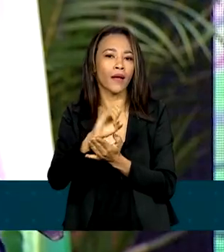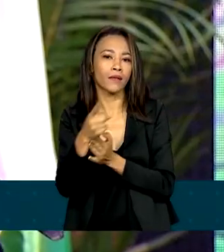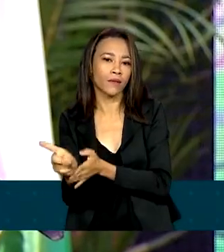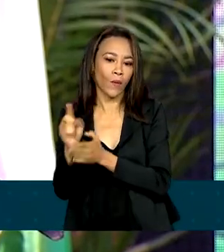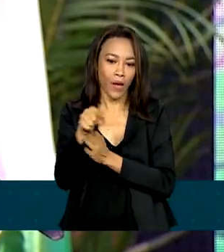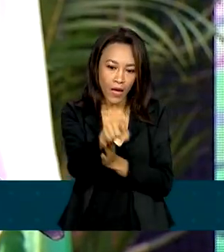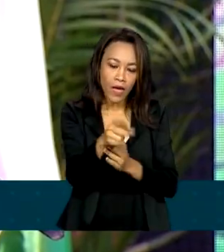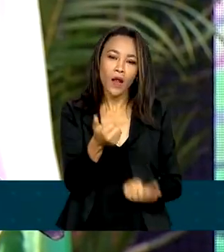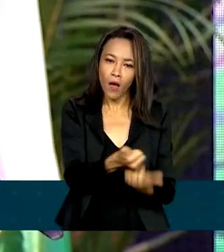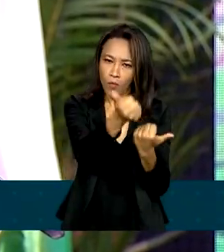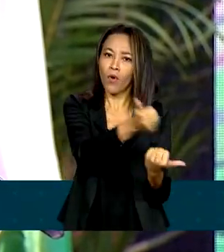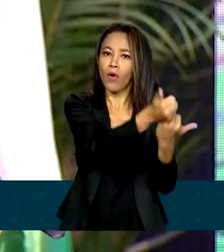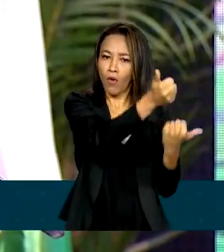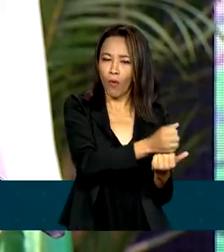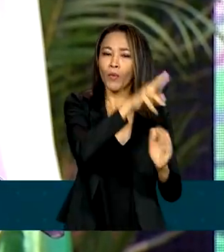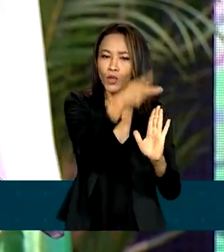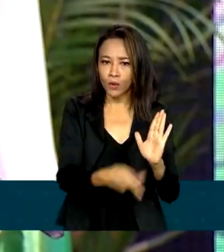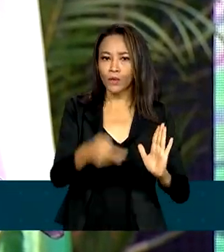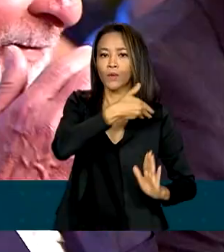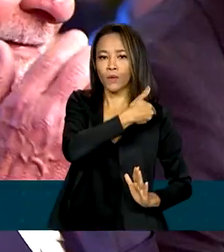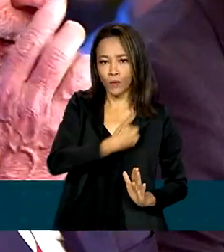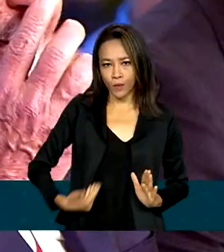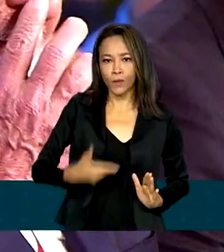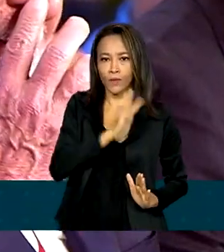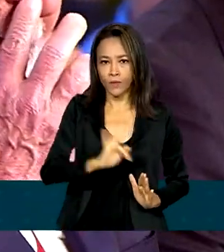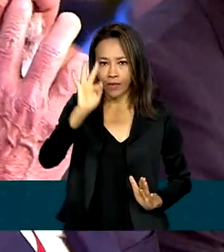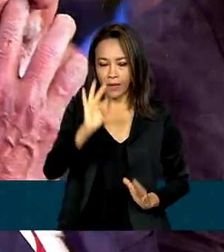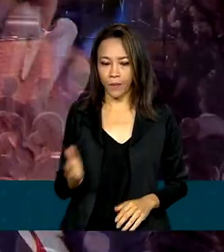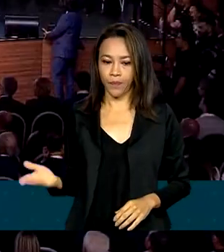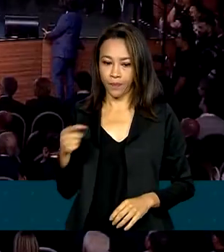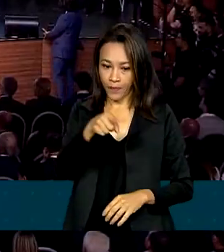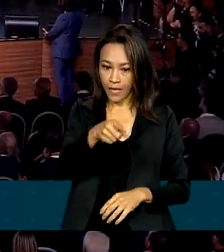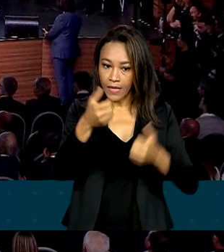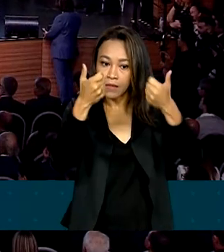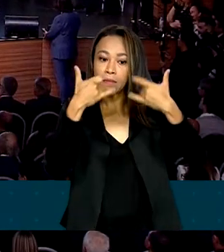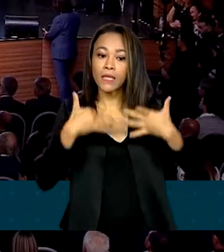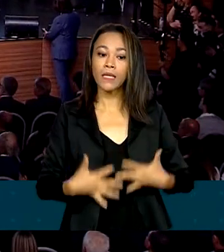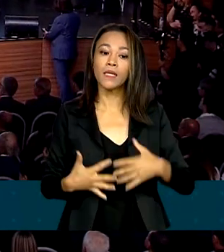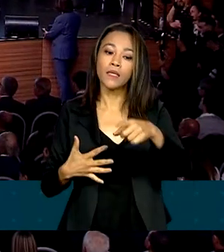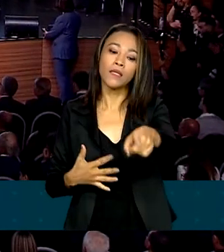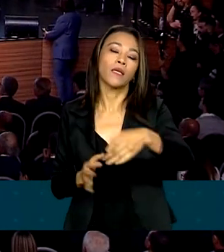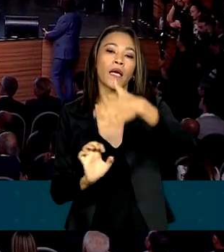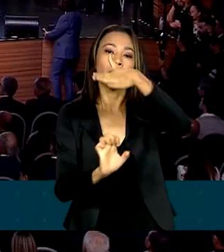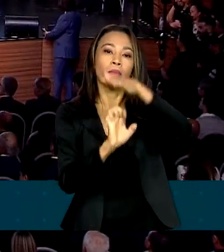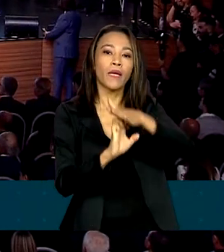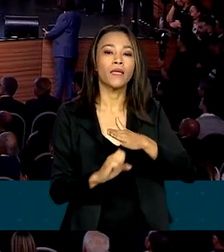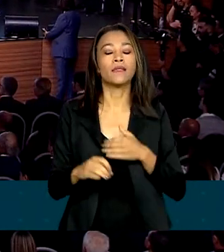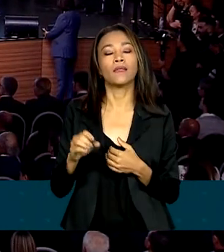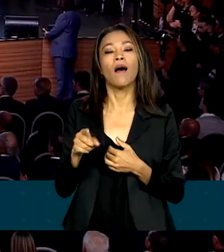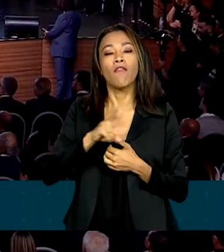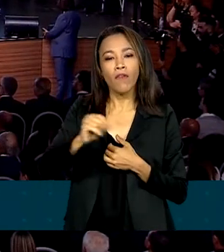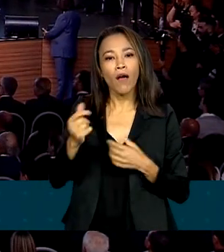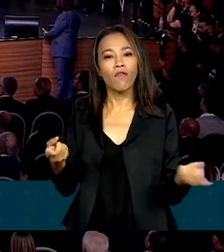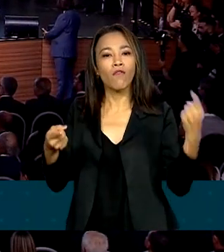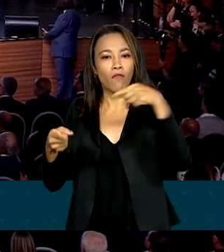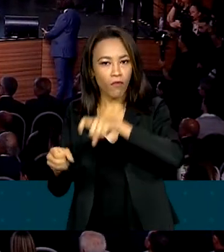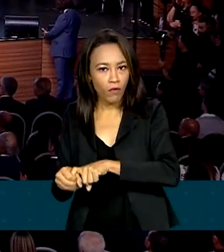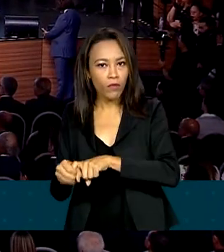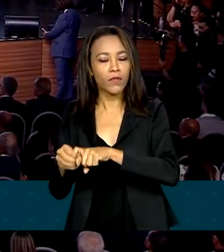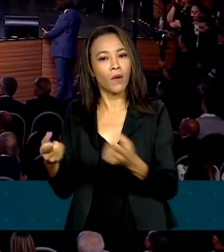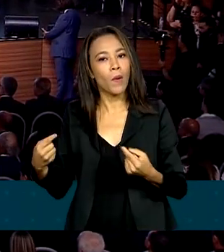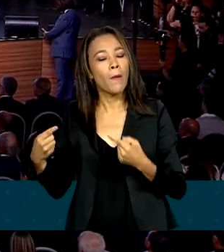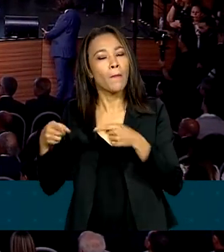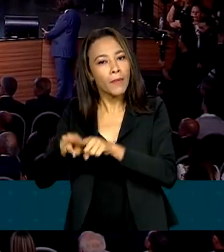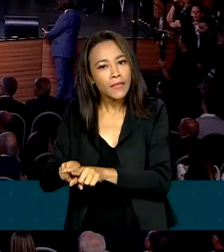apoio a projetos sociais do governo federal. Itaipu voltará a colaborar ativamente com o governo federal, com